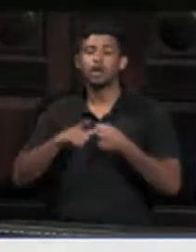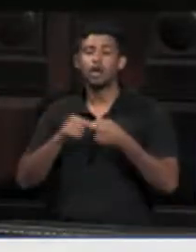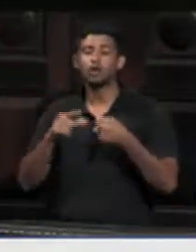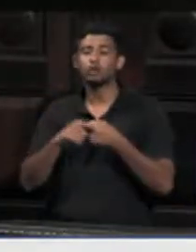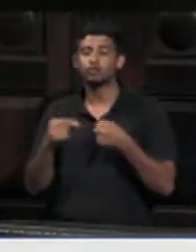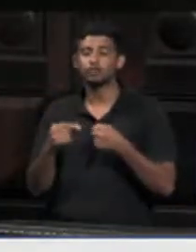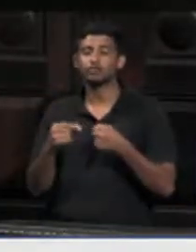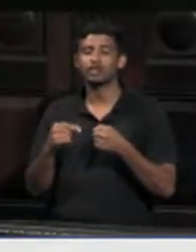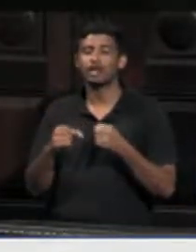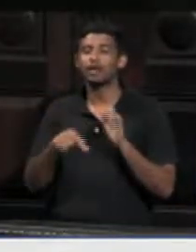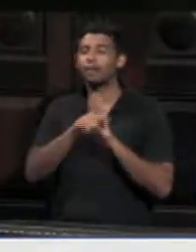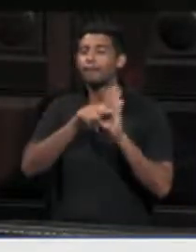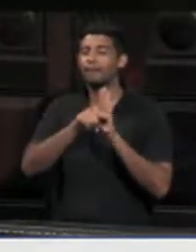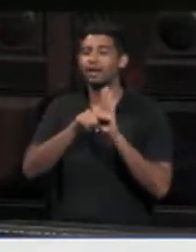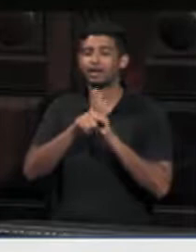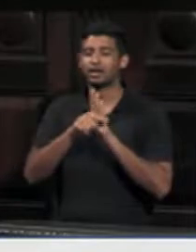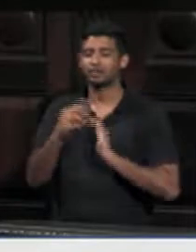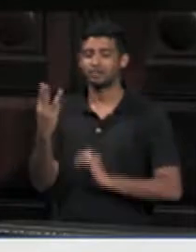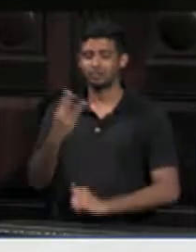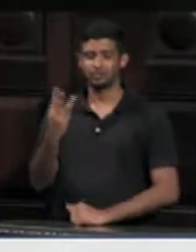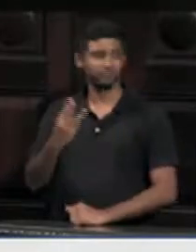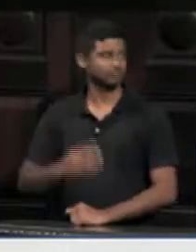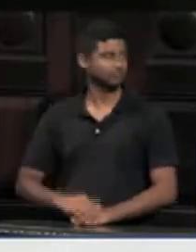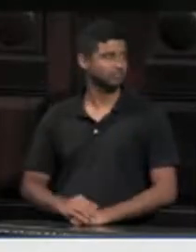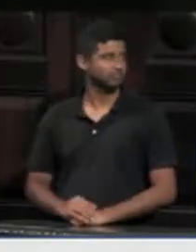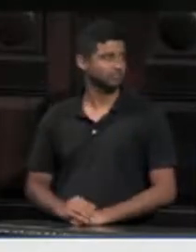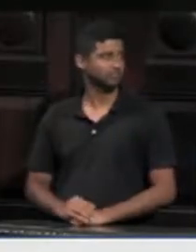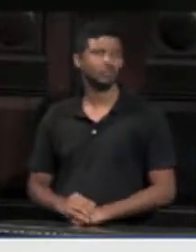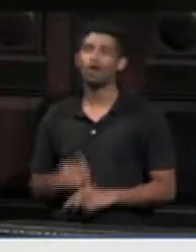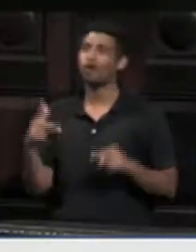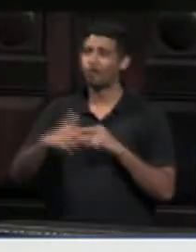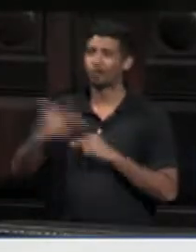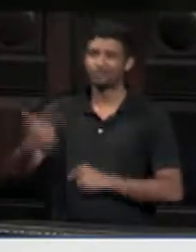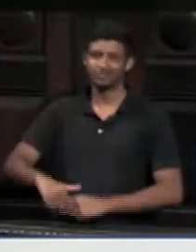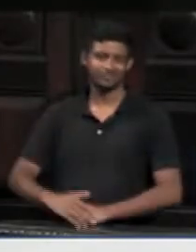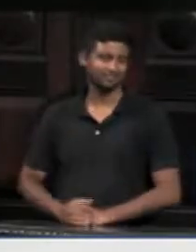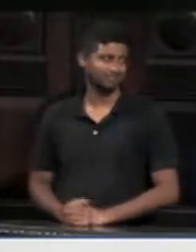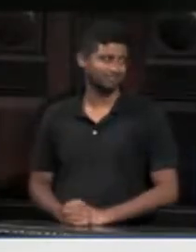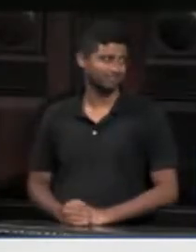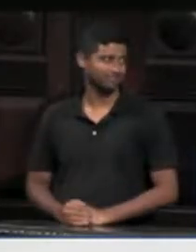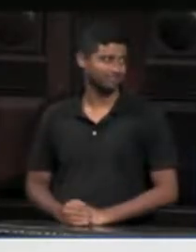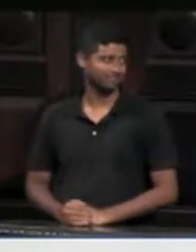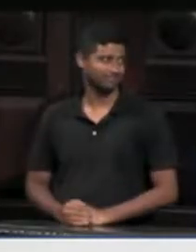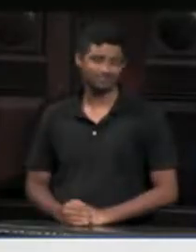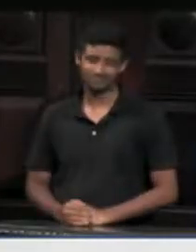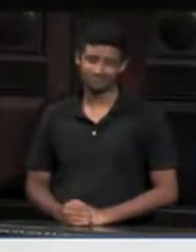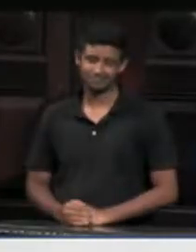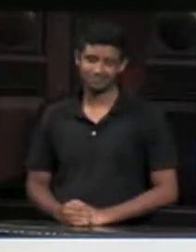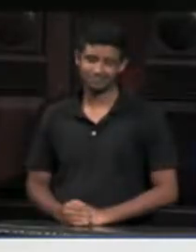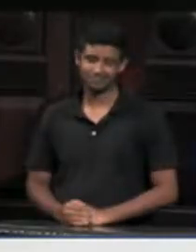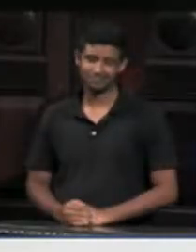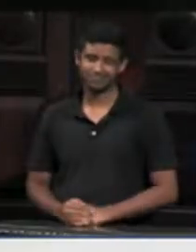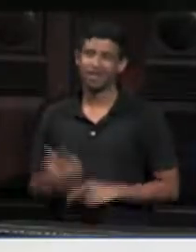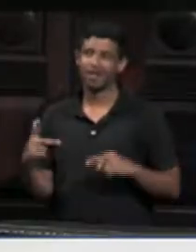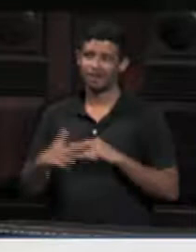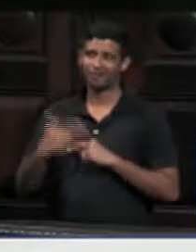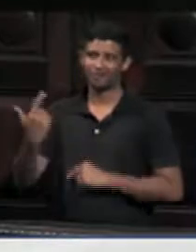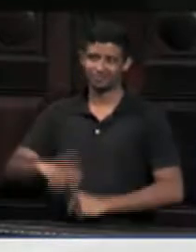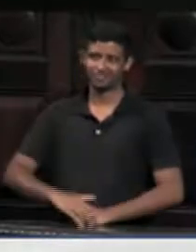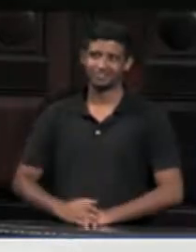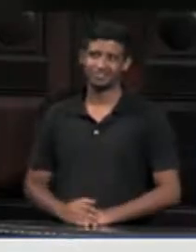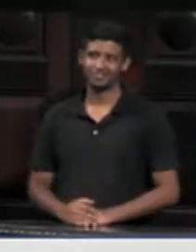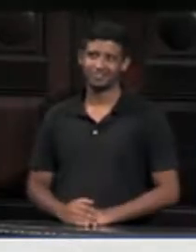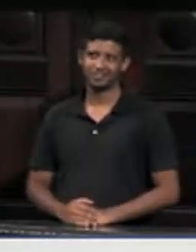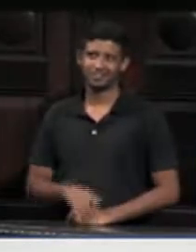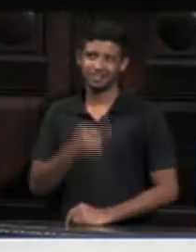3º desse artigo. Perde a liderança, é isso mesmo? Não, perde a liderança em plenário, né? Em plenário. Perde a estrutura da casa.